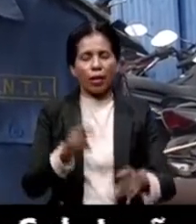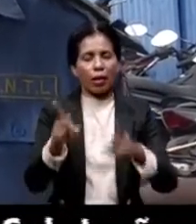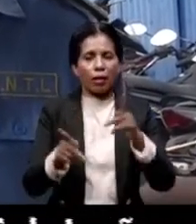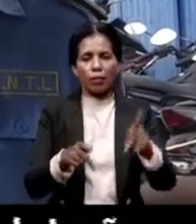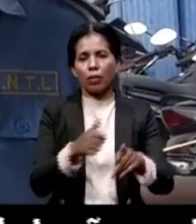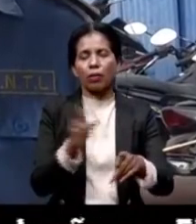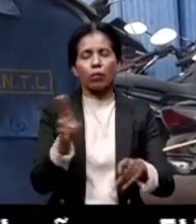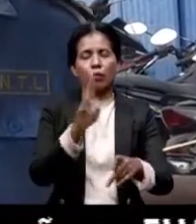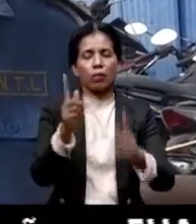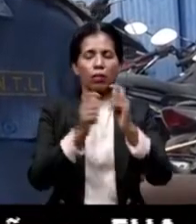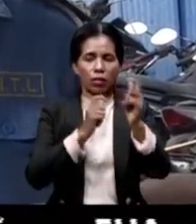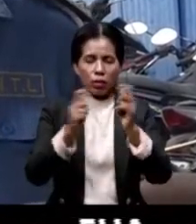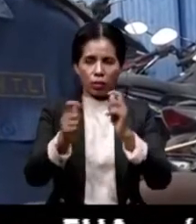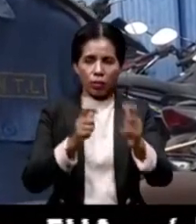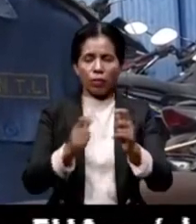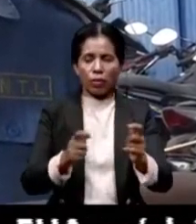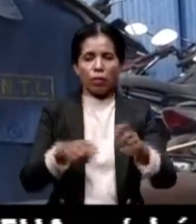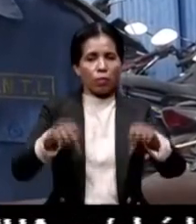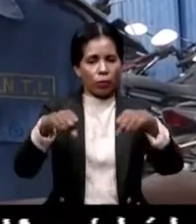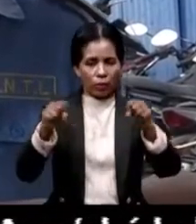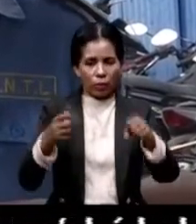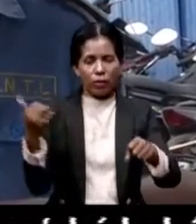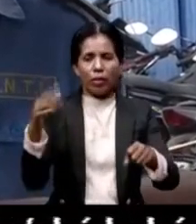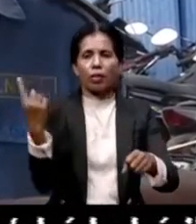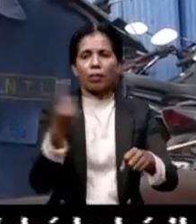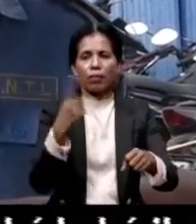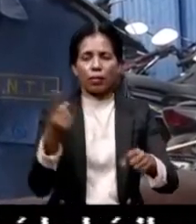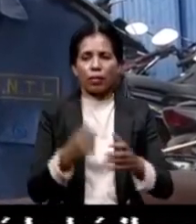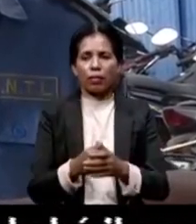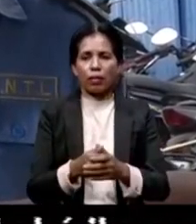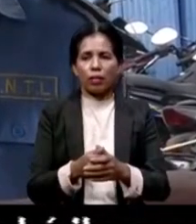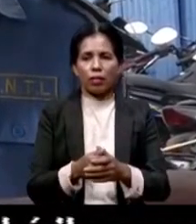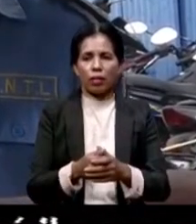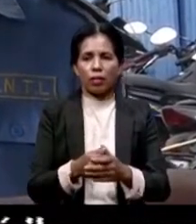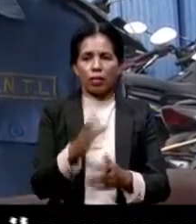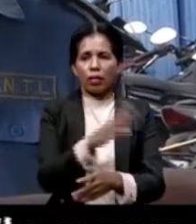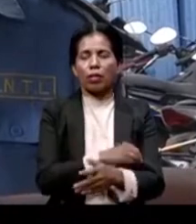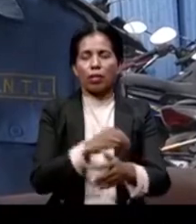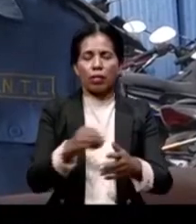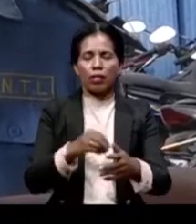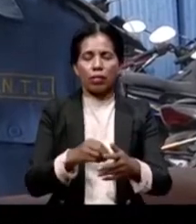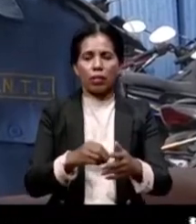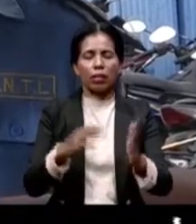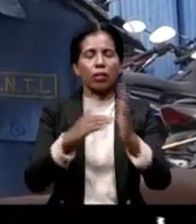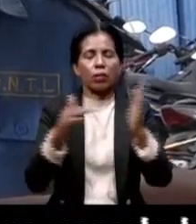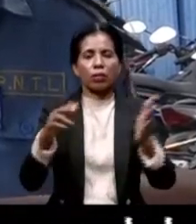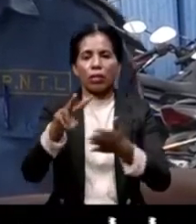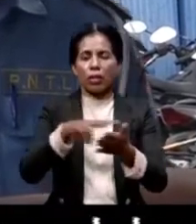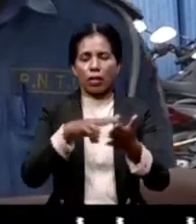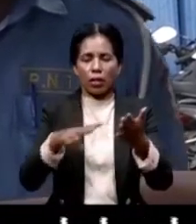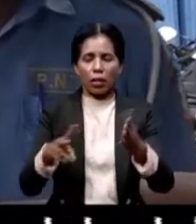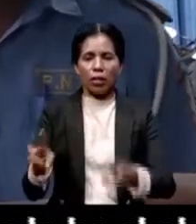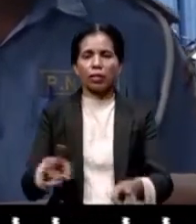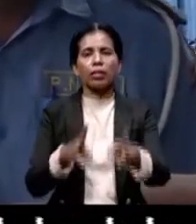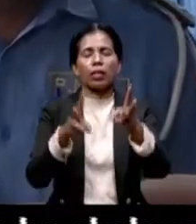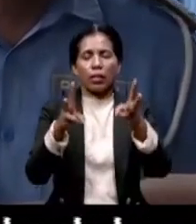maka uza transporte liliu motorizada, sempre halo violasan regras lei kodik sranya. Tamane